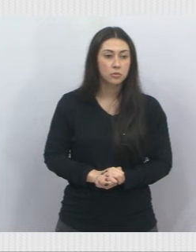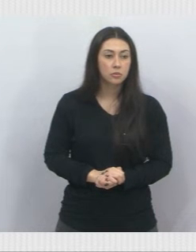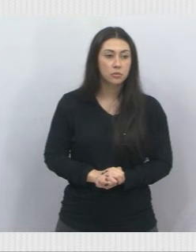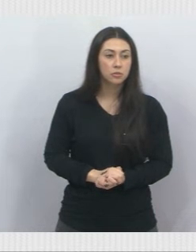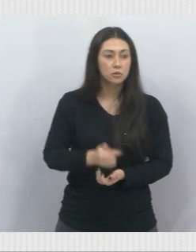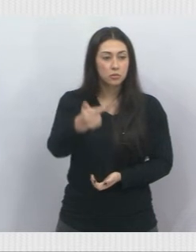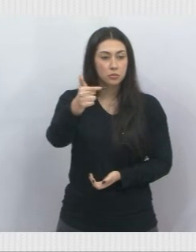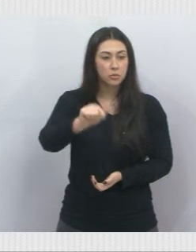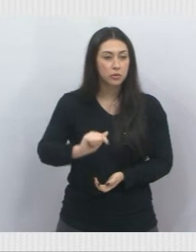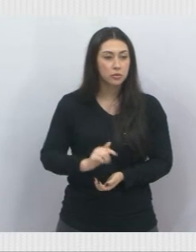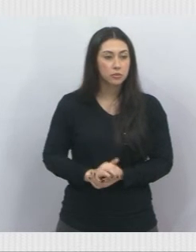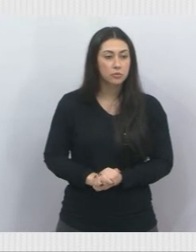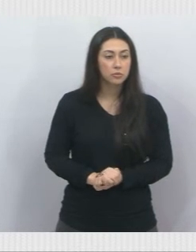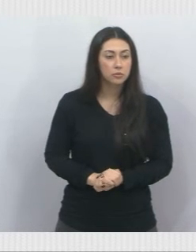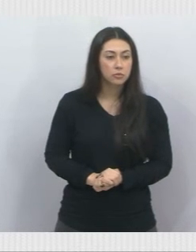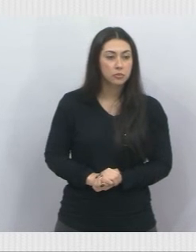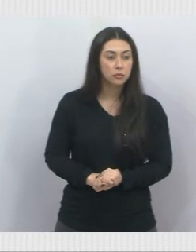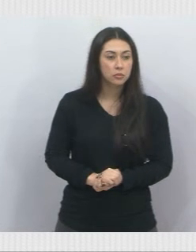Próximo.